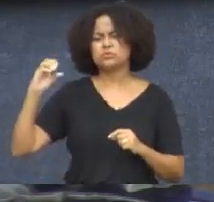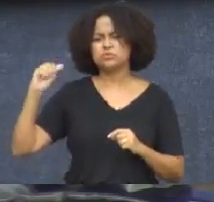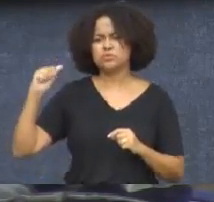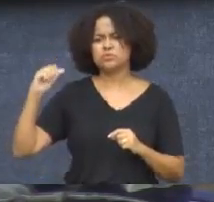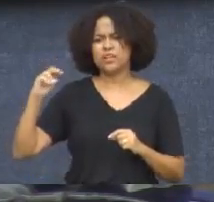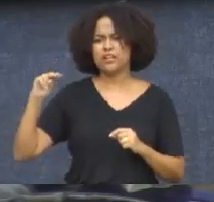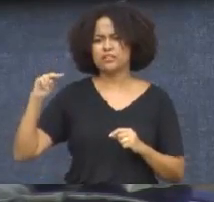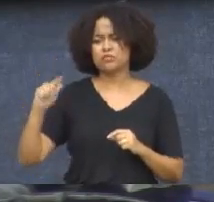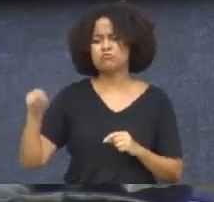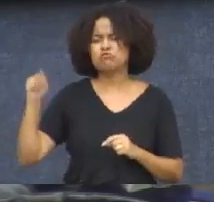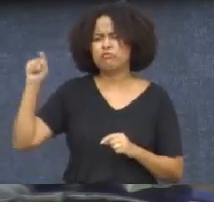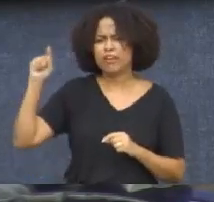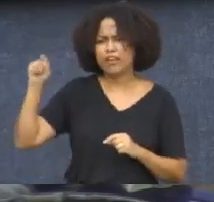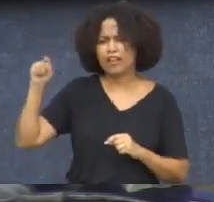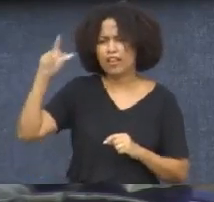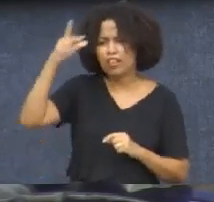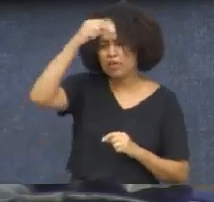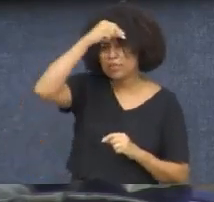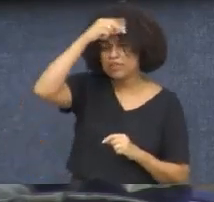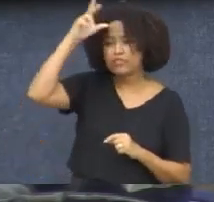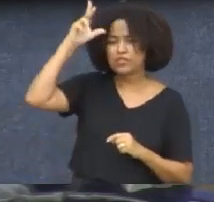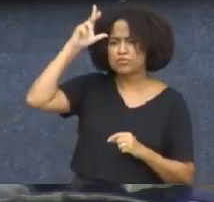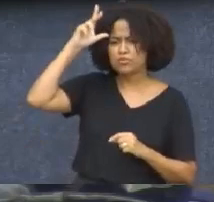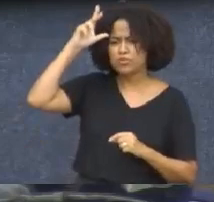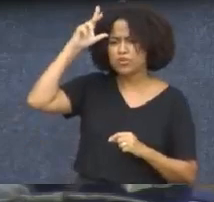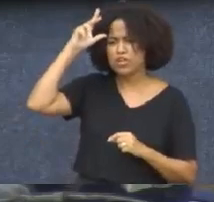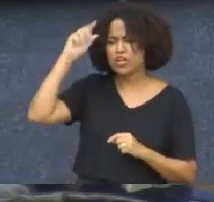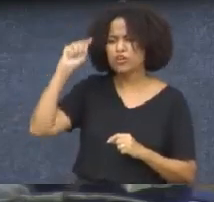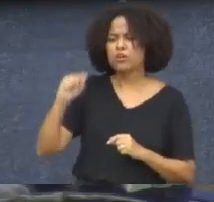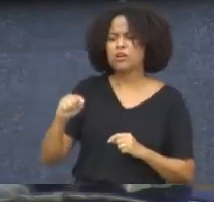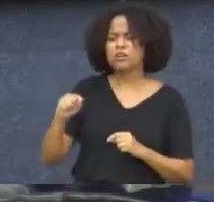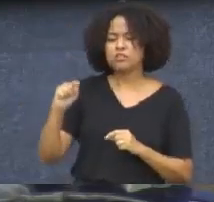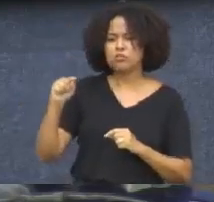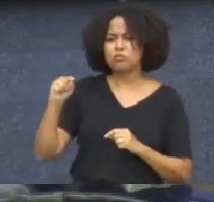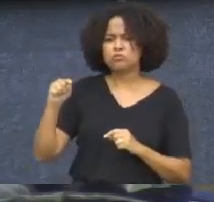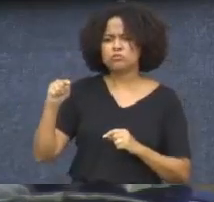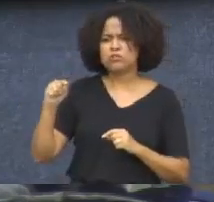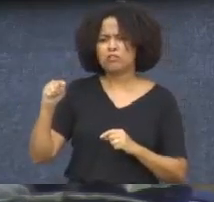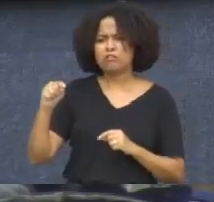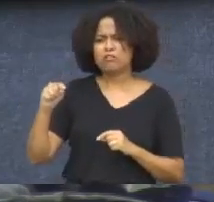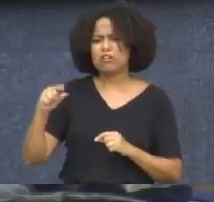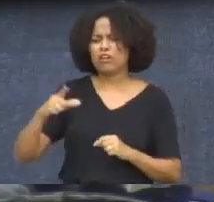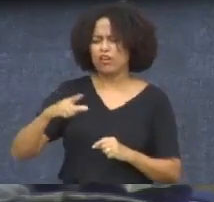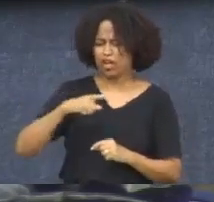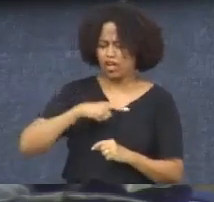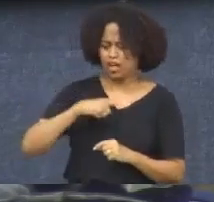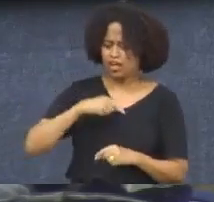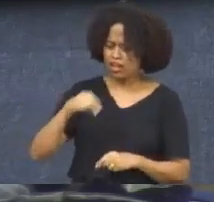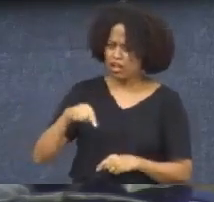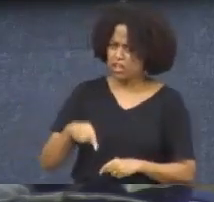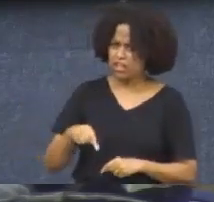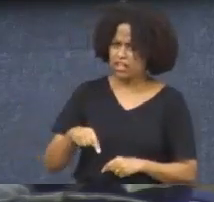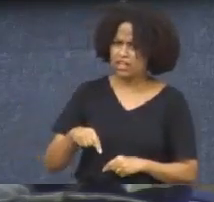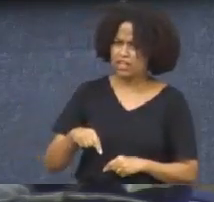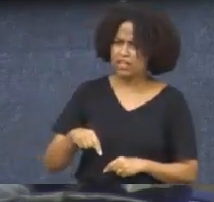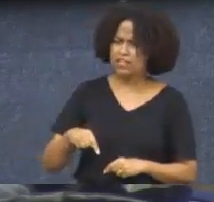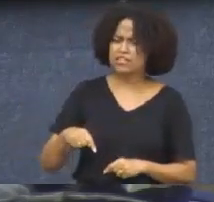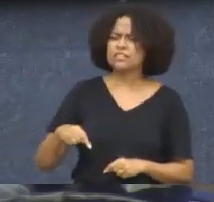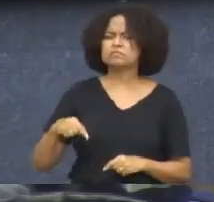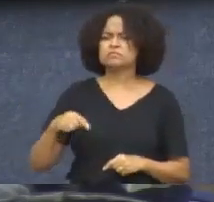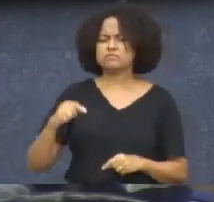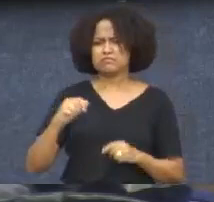Afonso Pena, que o senhor pertence a Andradas 3100, que o seu mandato é